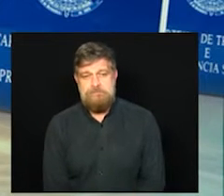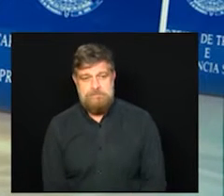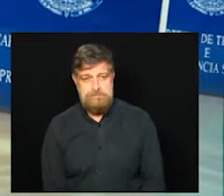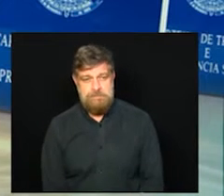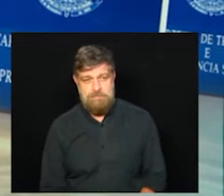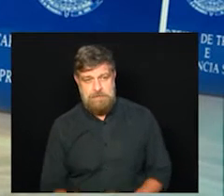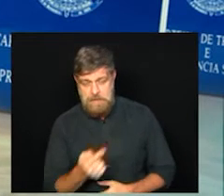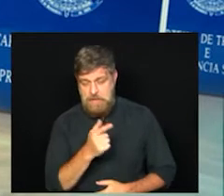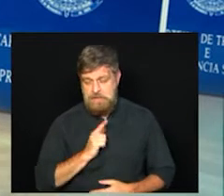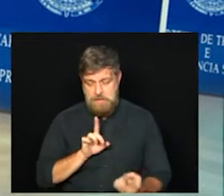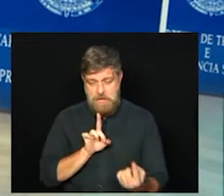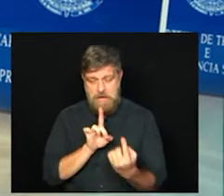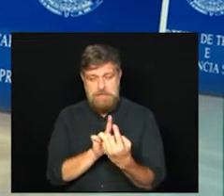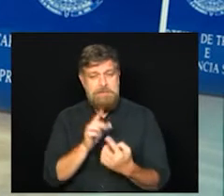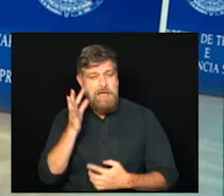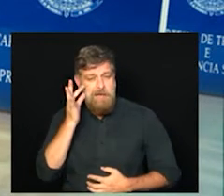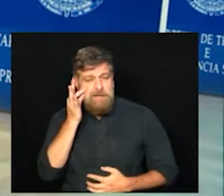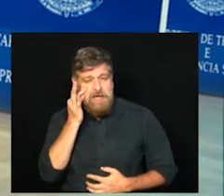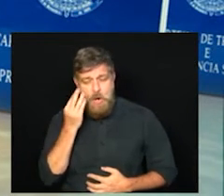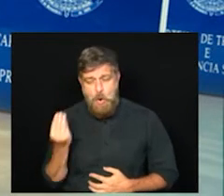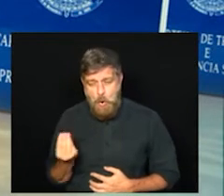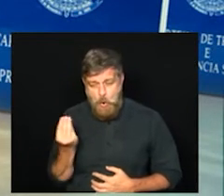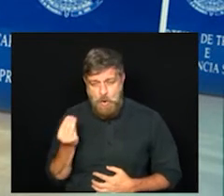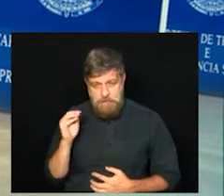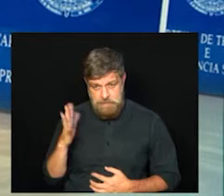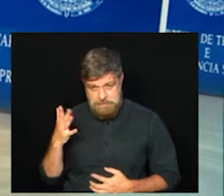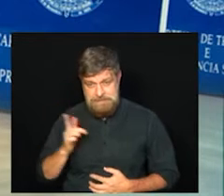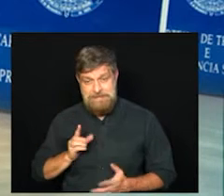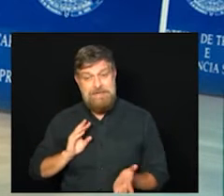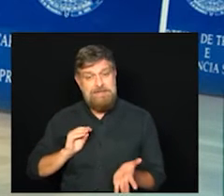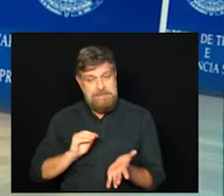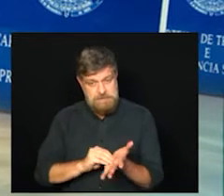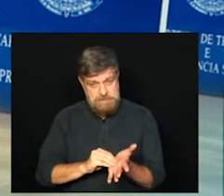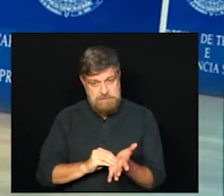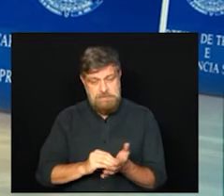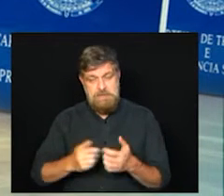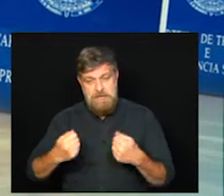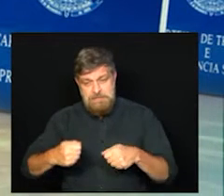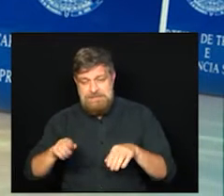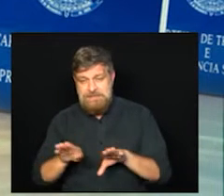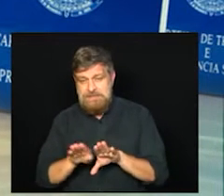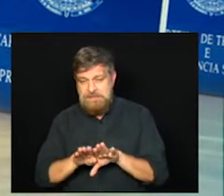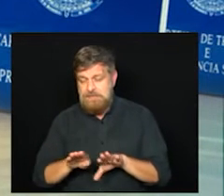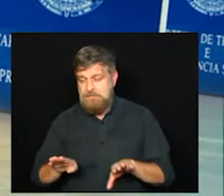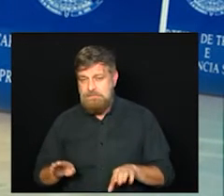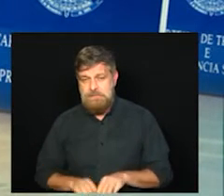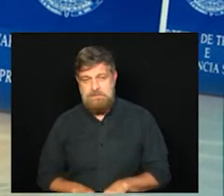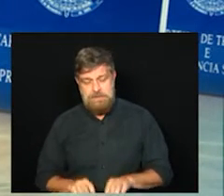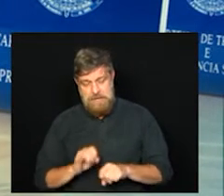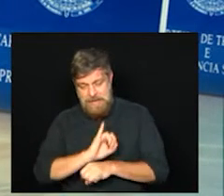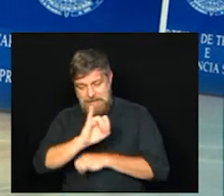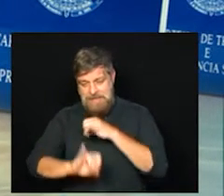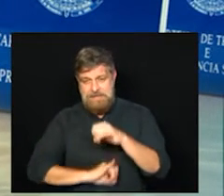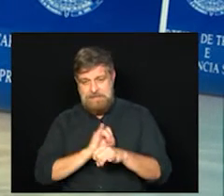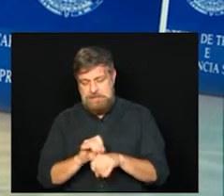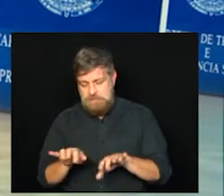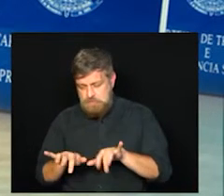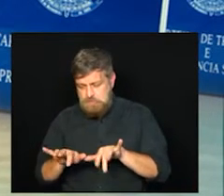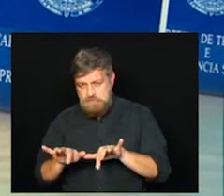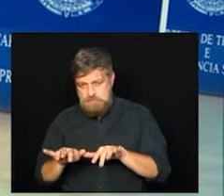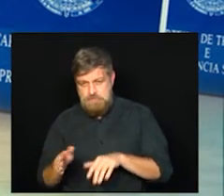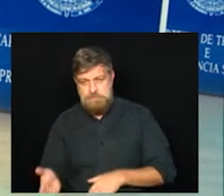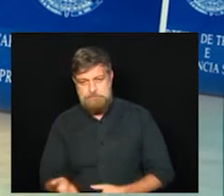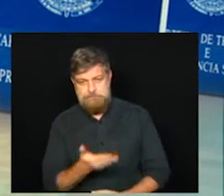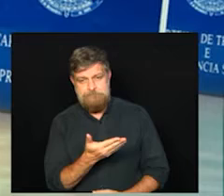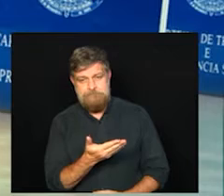cepat.campinas.sp.gov.br. O atendimento presencial do CEPAT é realizado apenas com agendamento, que deve ser feito também pela internet, no site do